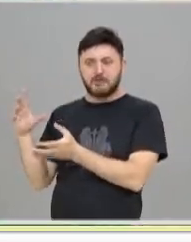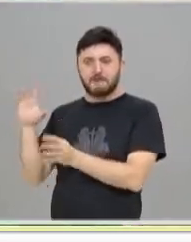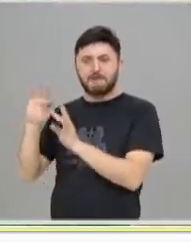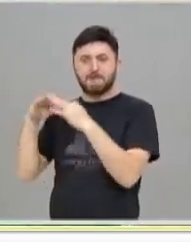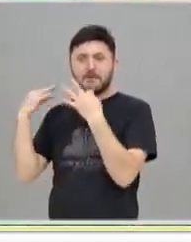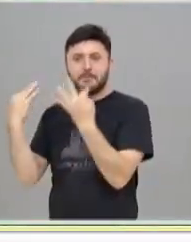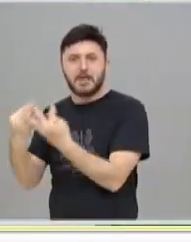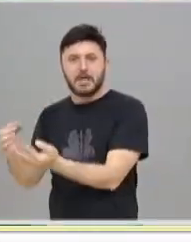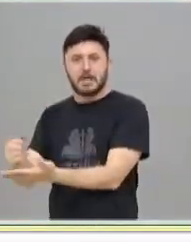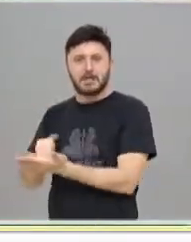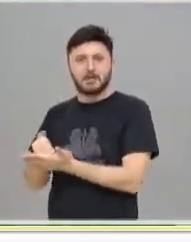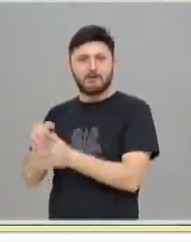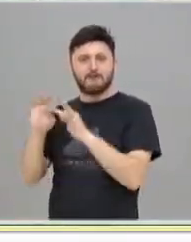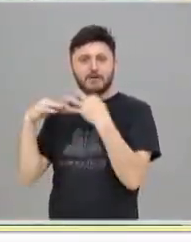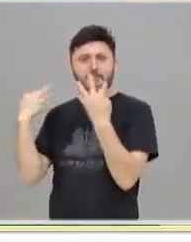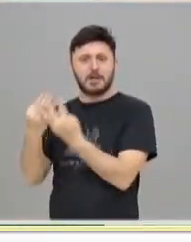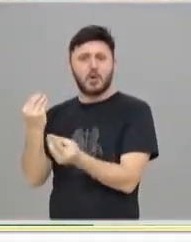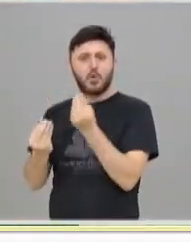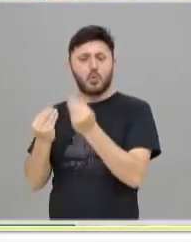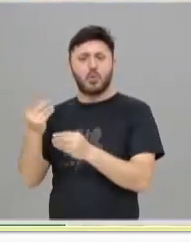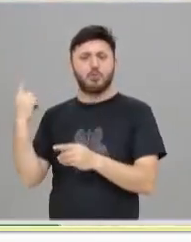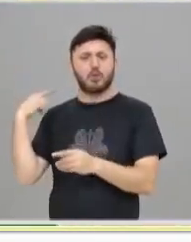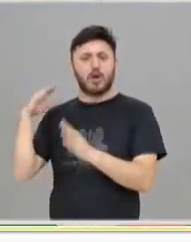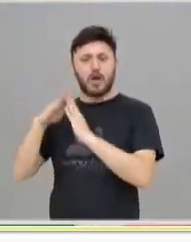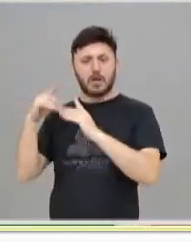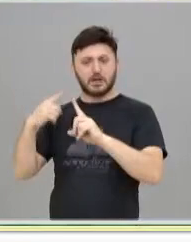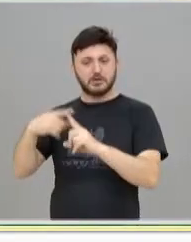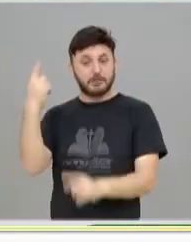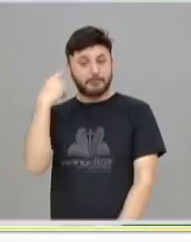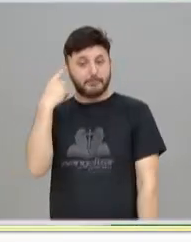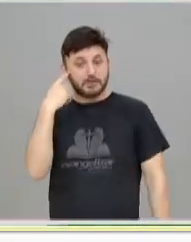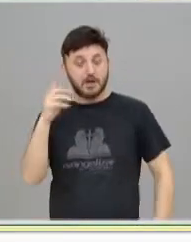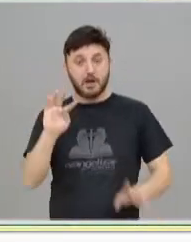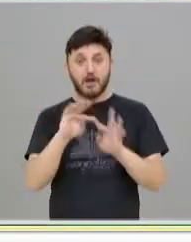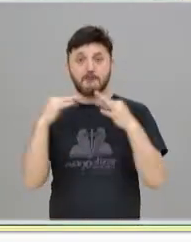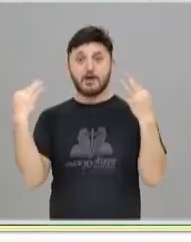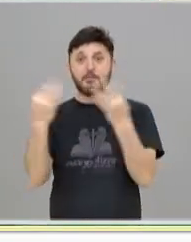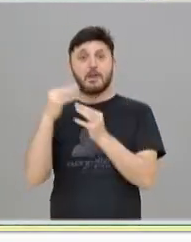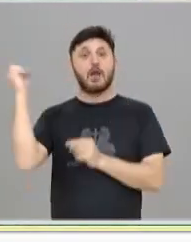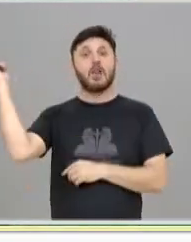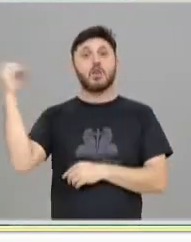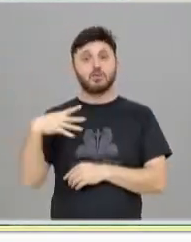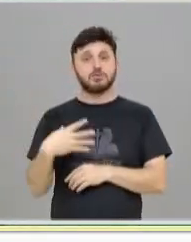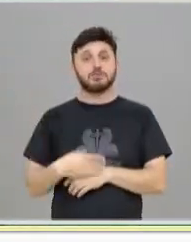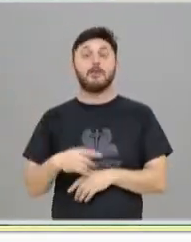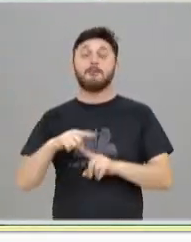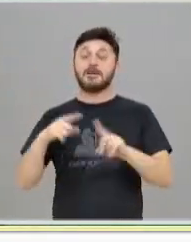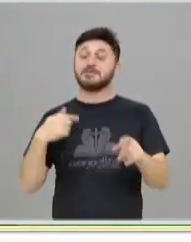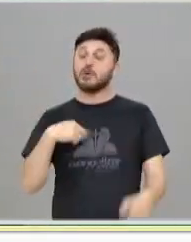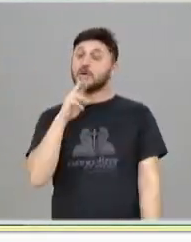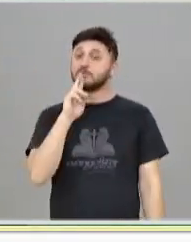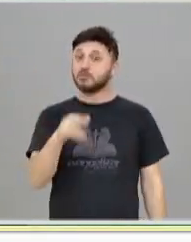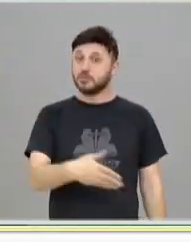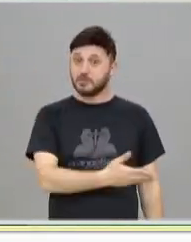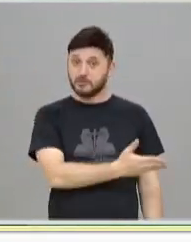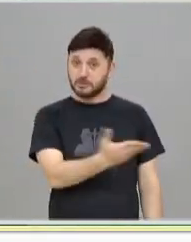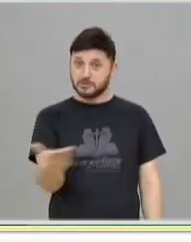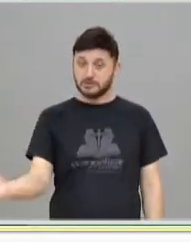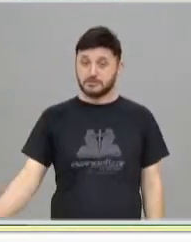família e tantas outras coisas, como é que pode a igreja pensar que a família é luz? Eu digo para vocês,